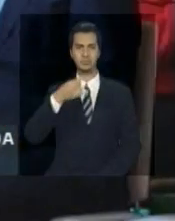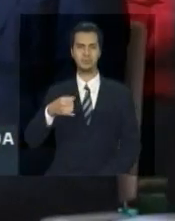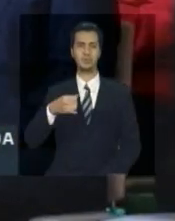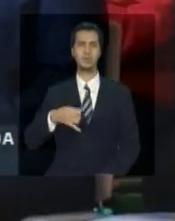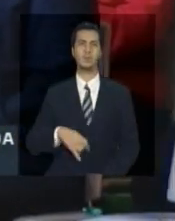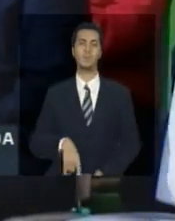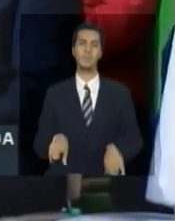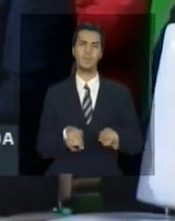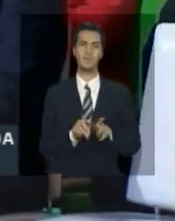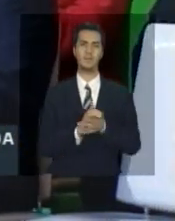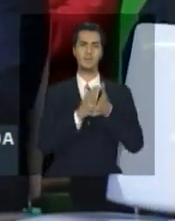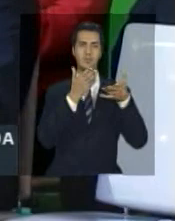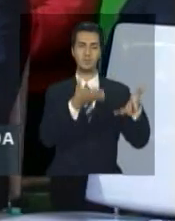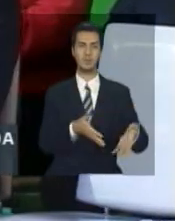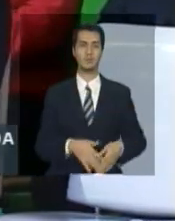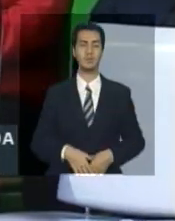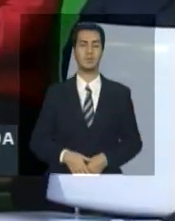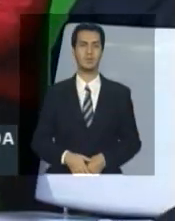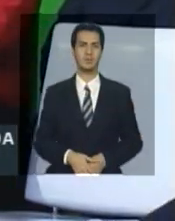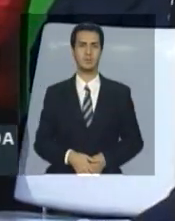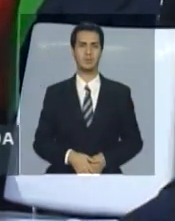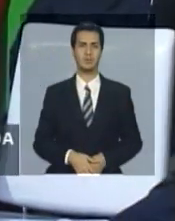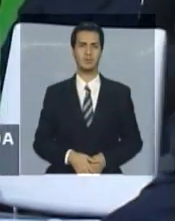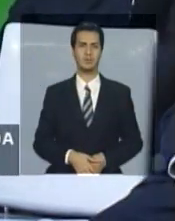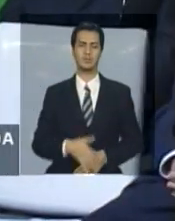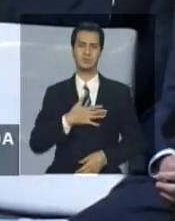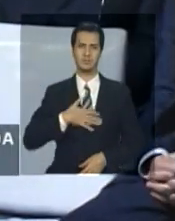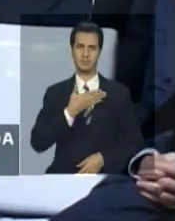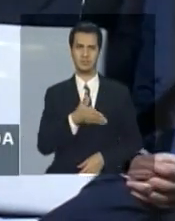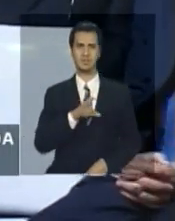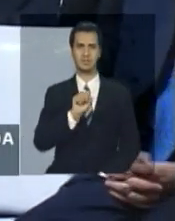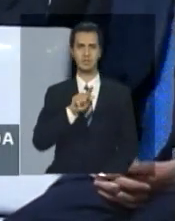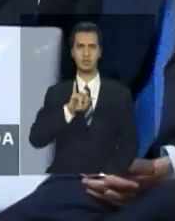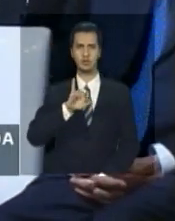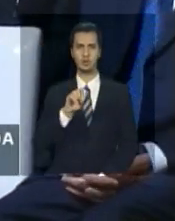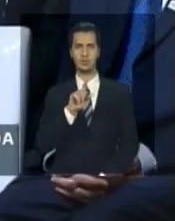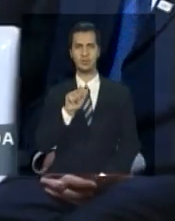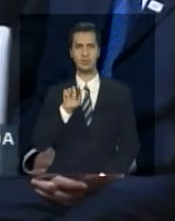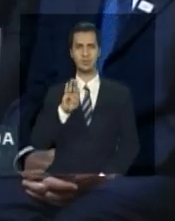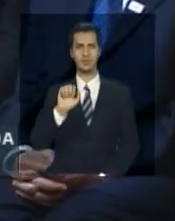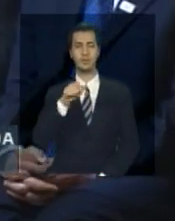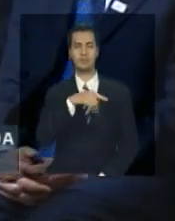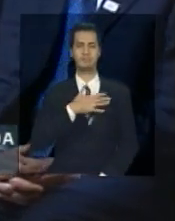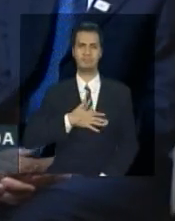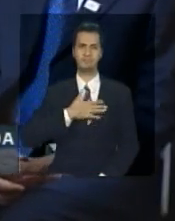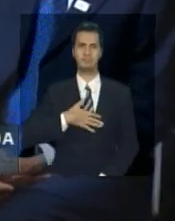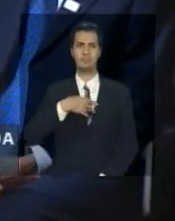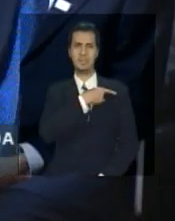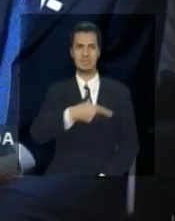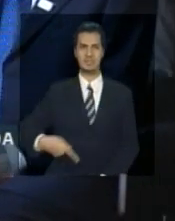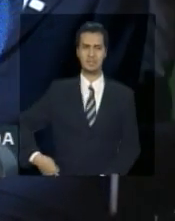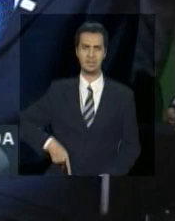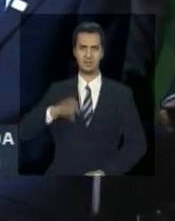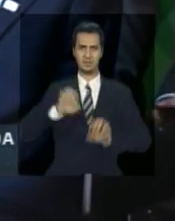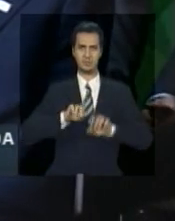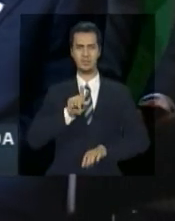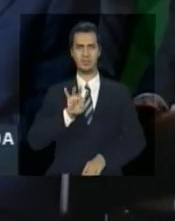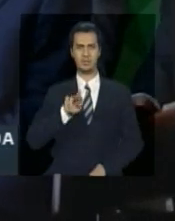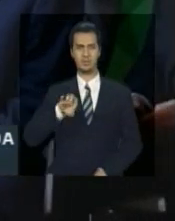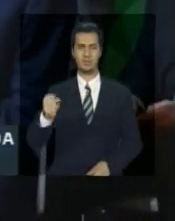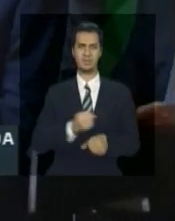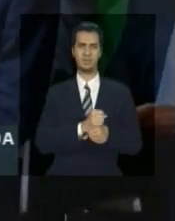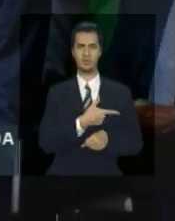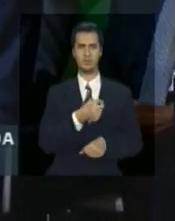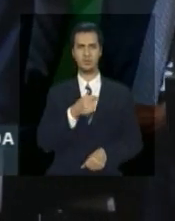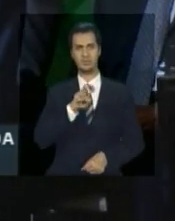José Sérgio Gabriele, nosso querido presidente da Petrobras no período 2005